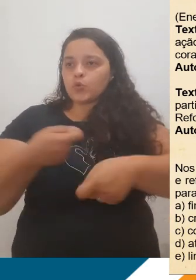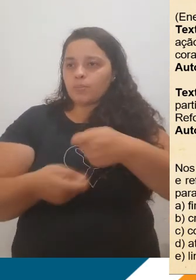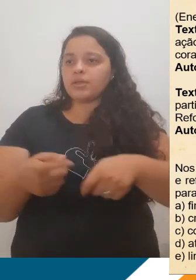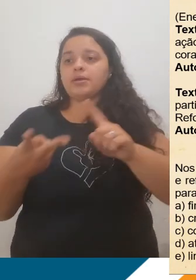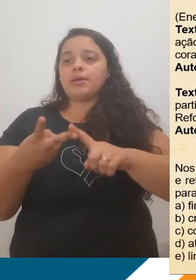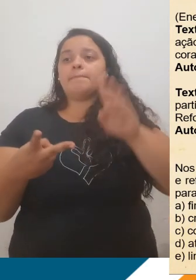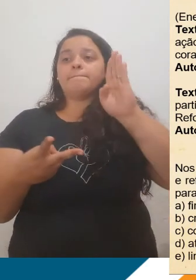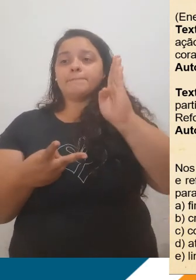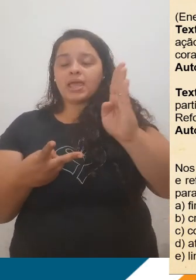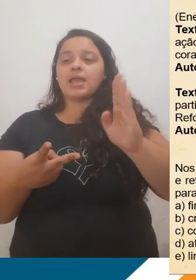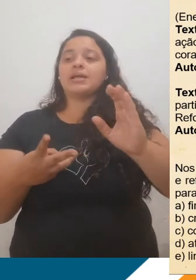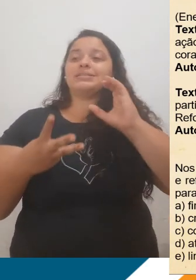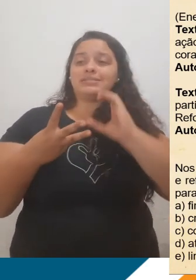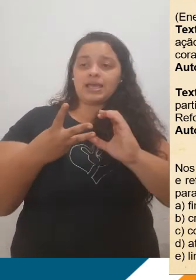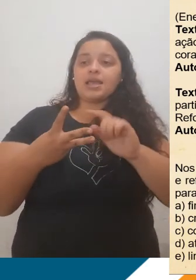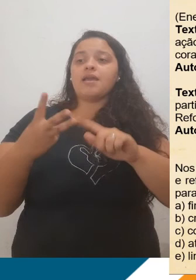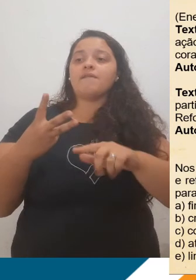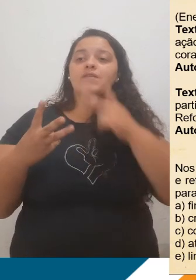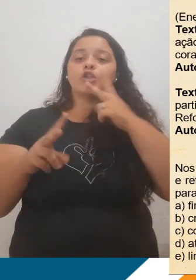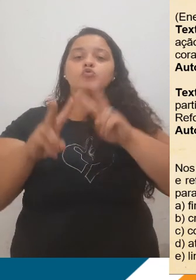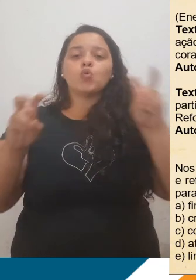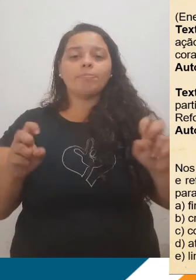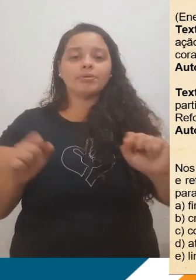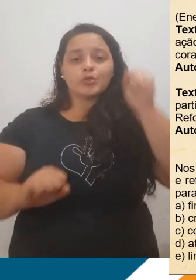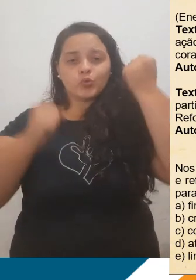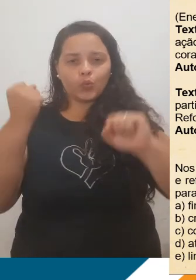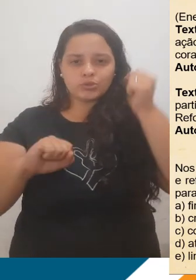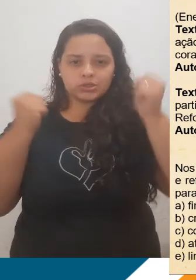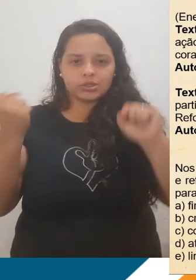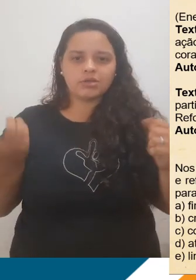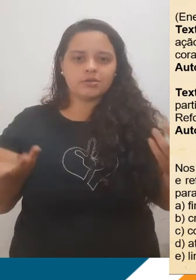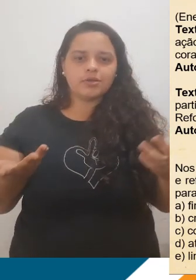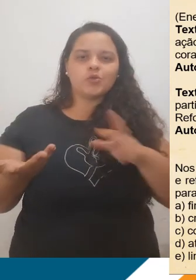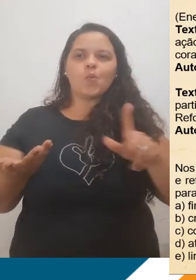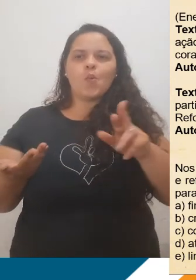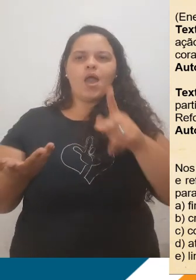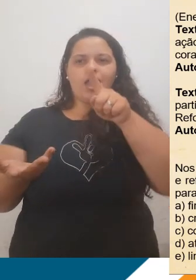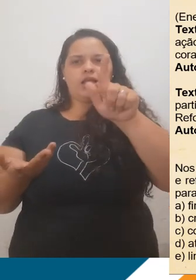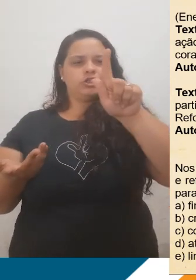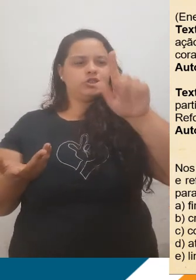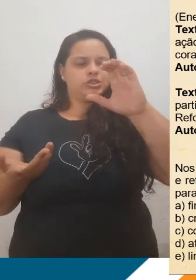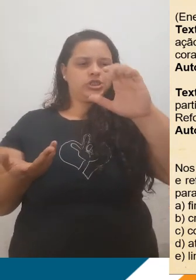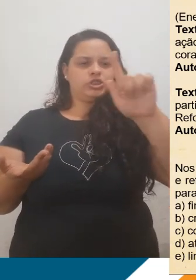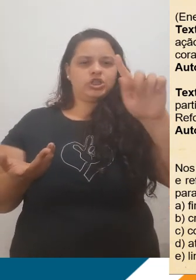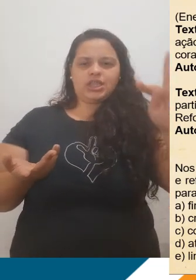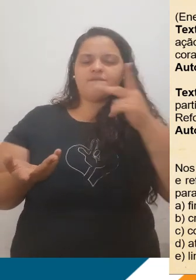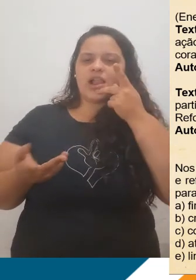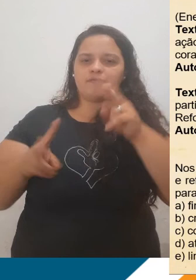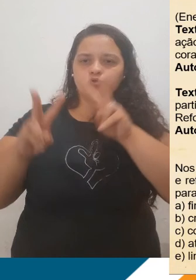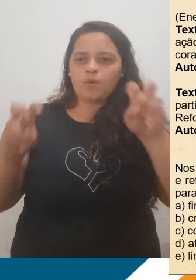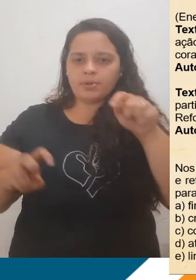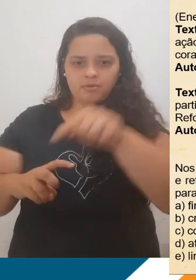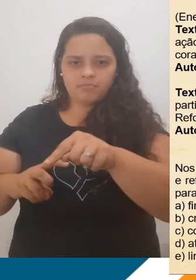C, elas dizem respeito sobre a questão industrial. E não era bem isso que o CGT falava, a gente pode ver. Reforma bancária progressista,